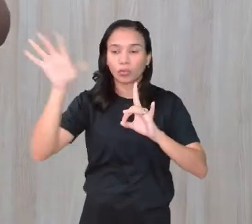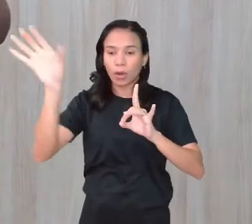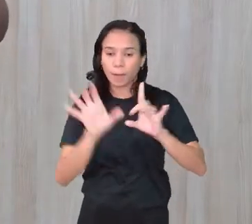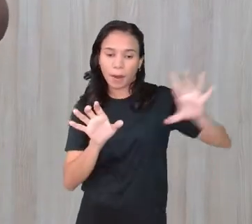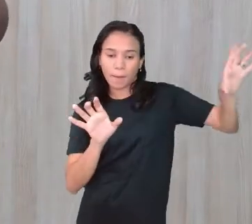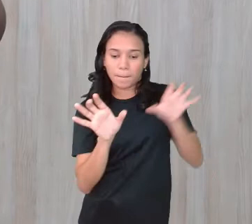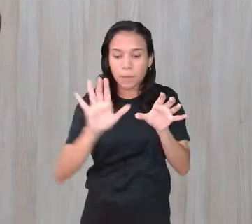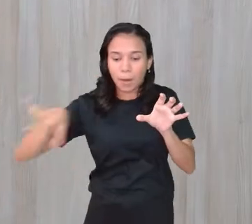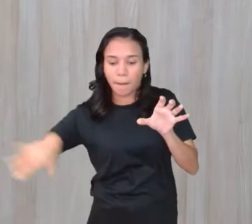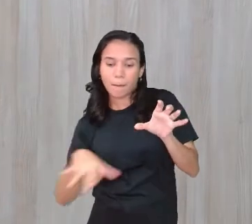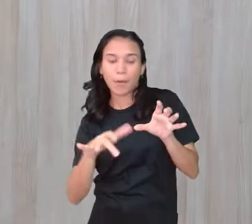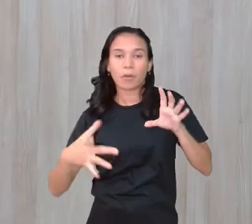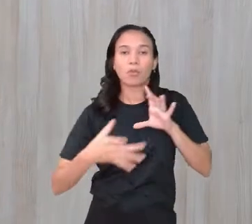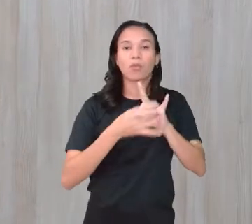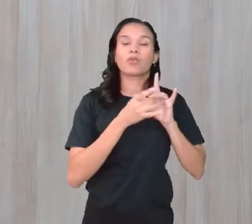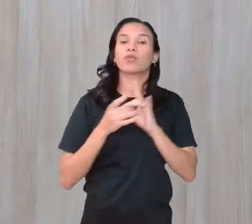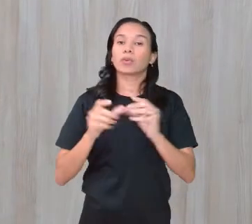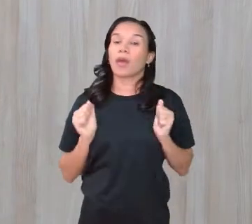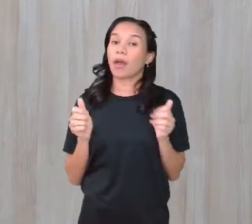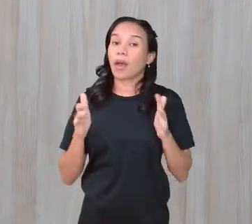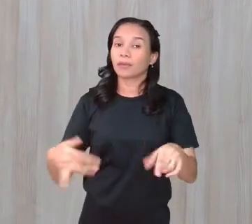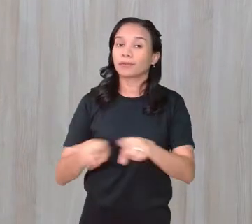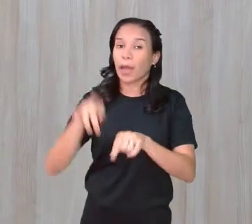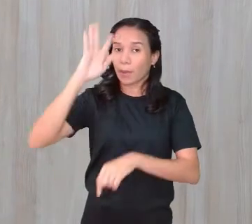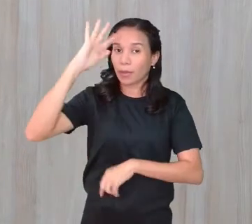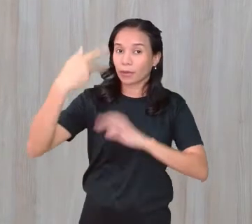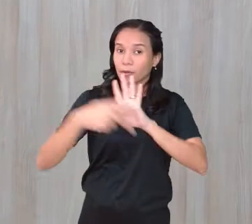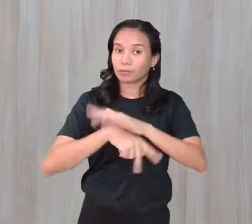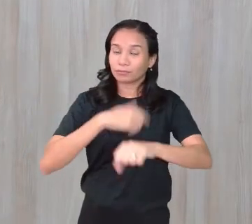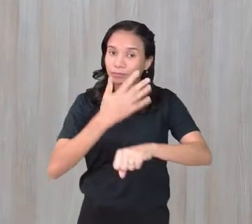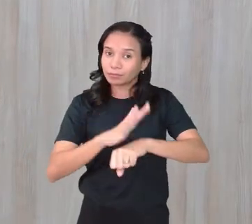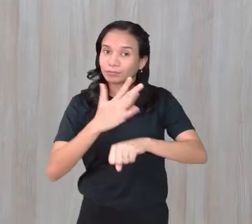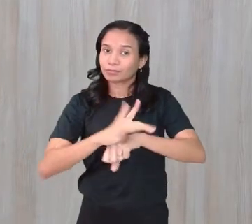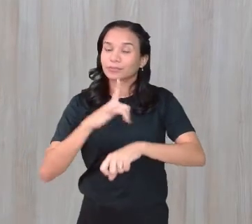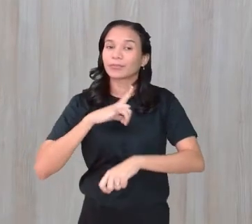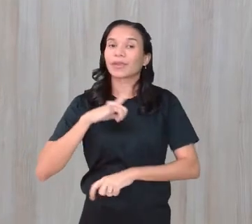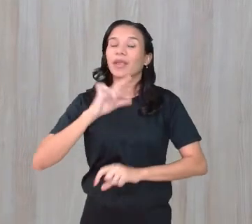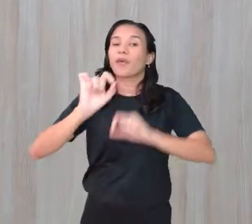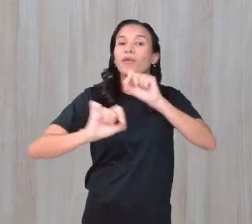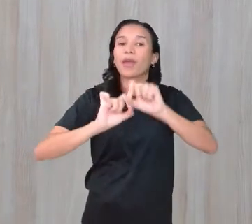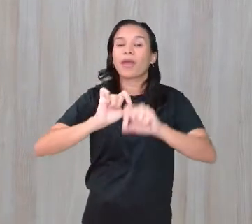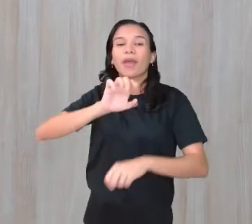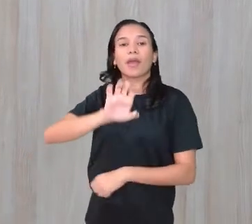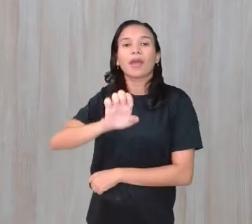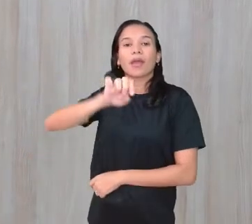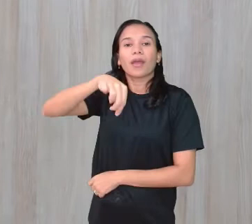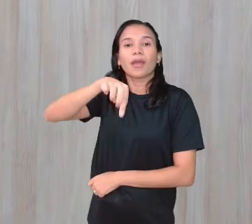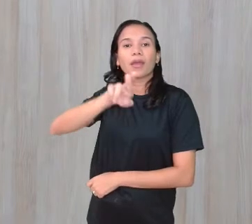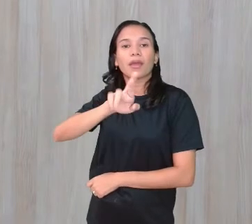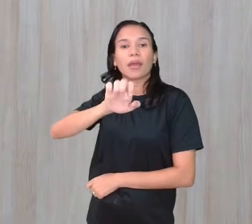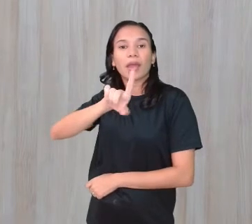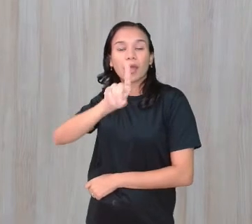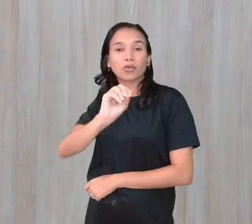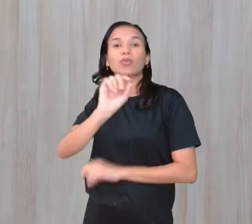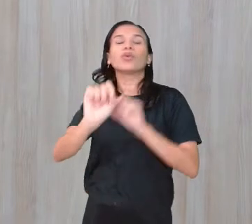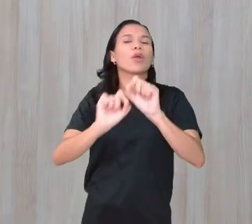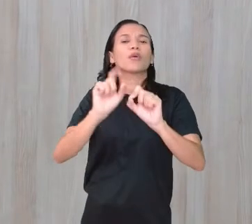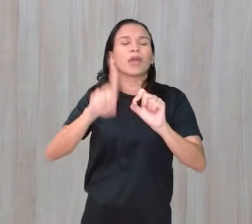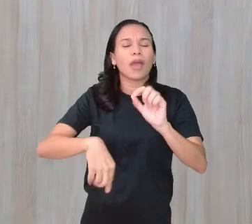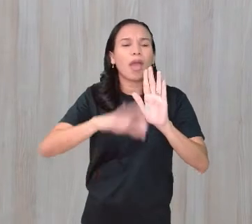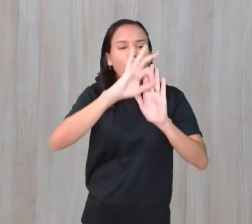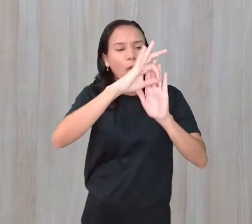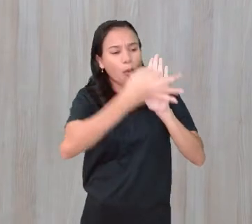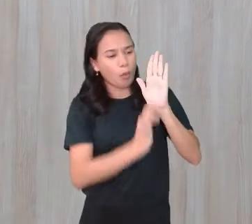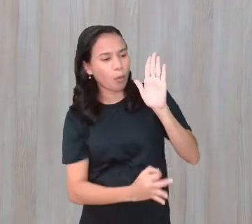para elencar as ações e as consequências dessas ações, a gente tem o que a gente chama de enredo, que é a trama da